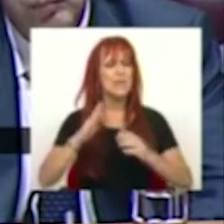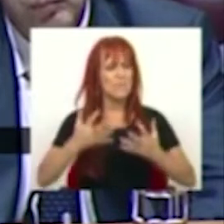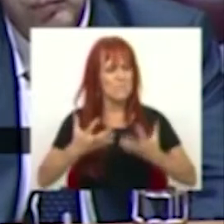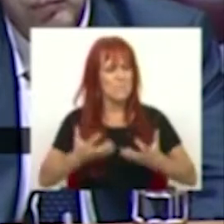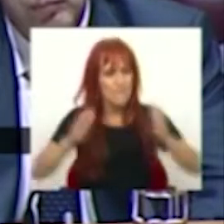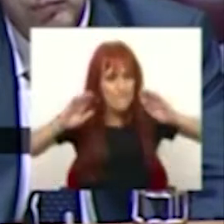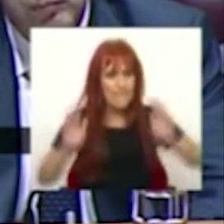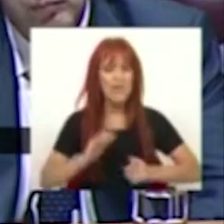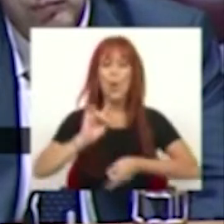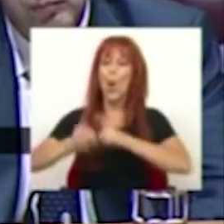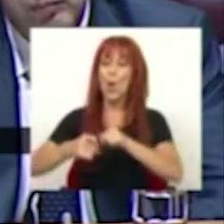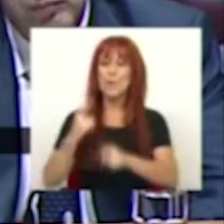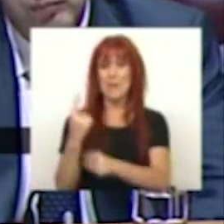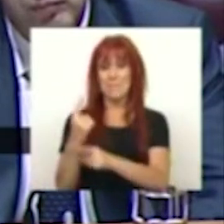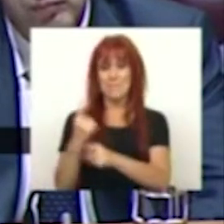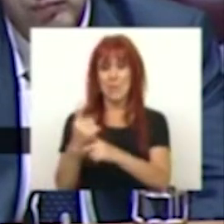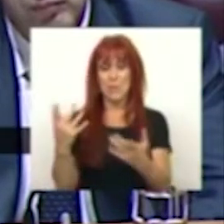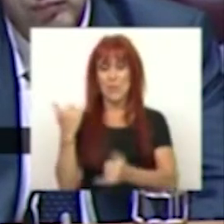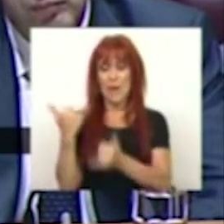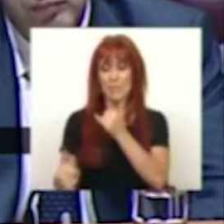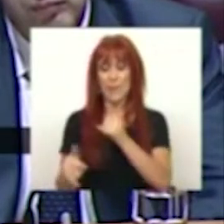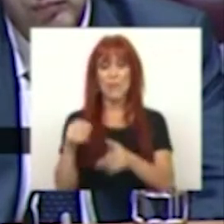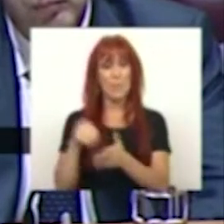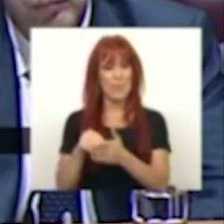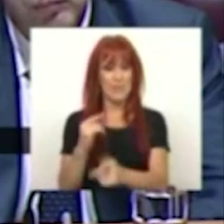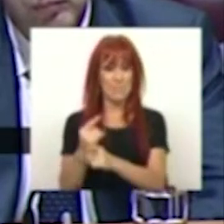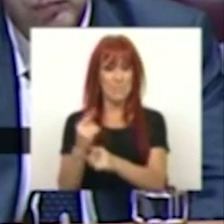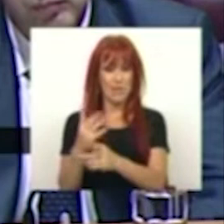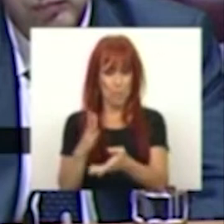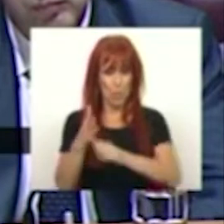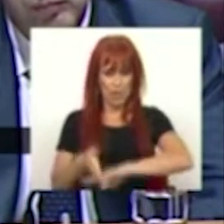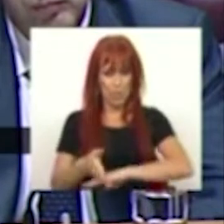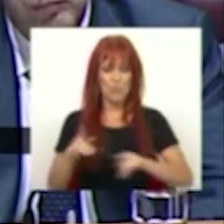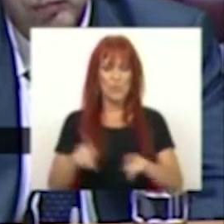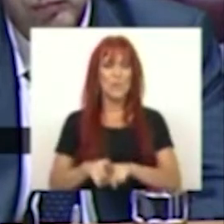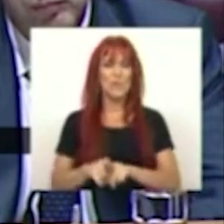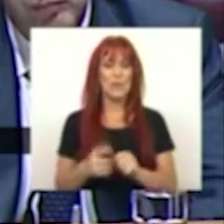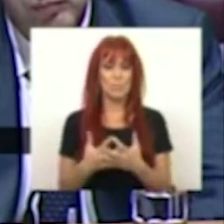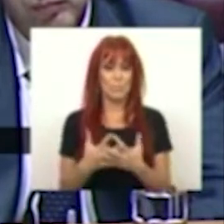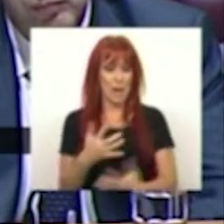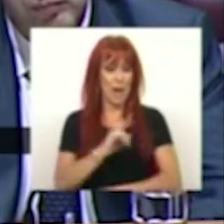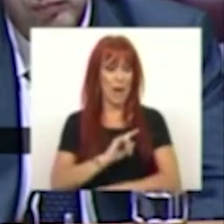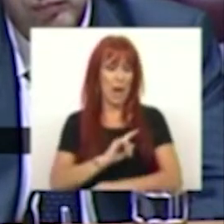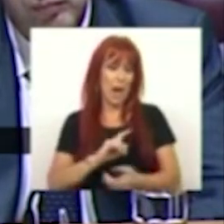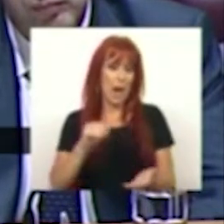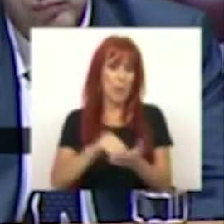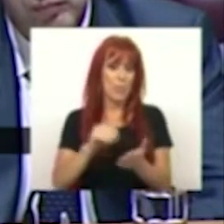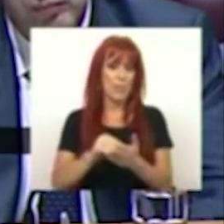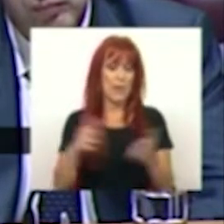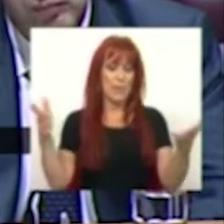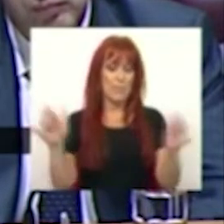severidade entre aqueles que ainda estão em risco de pobreza. A intensidade da pobreza